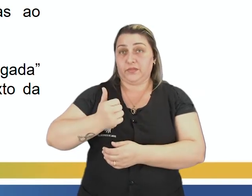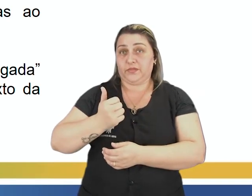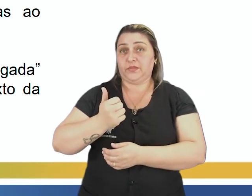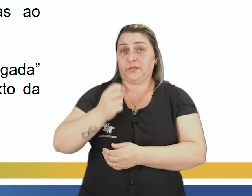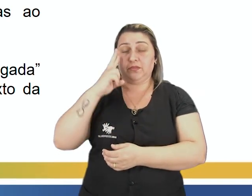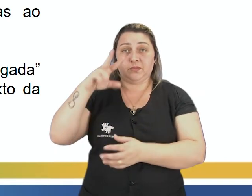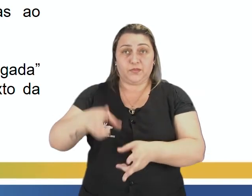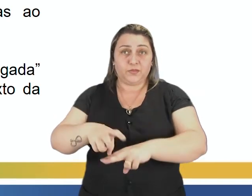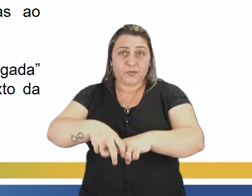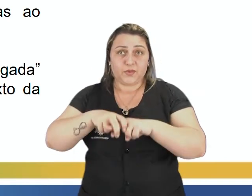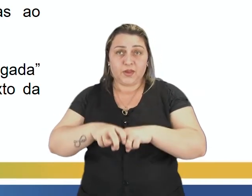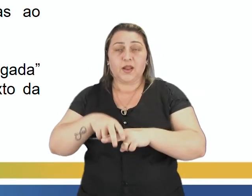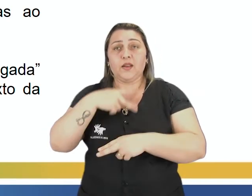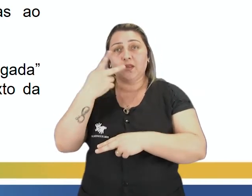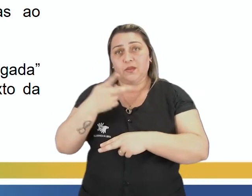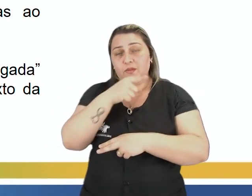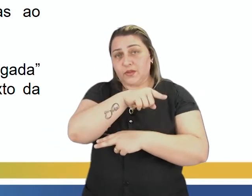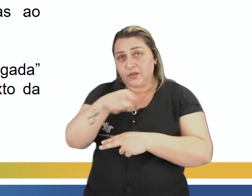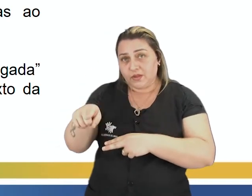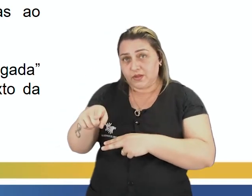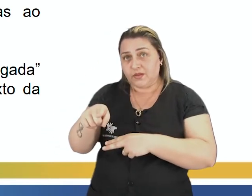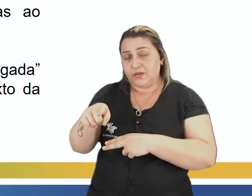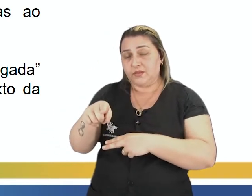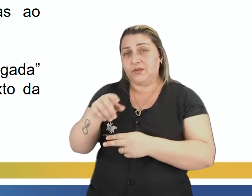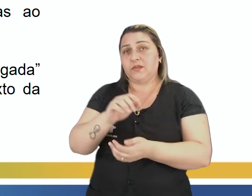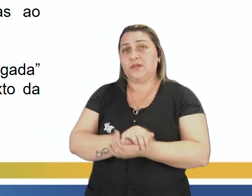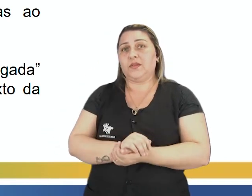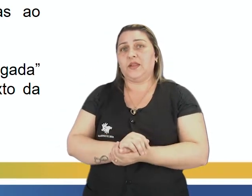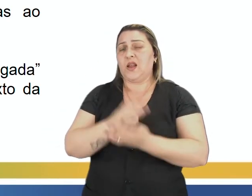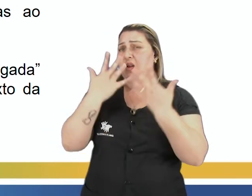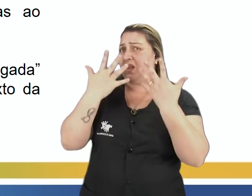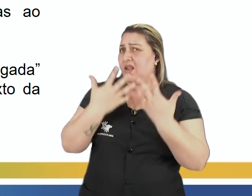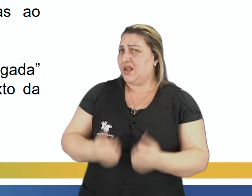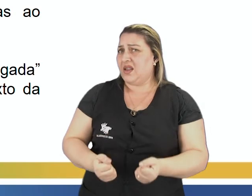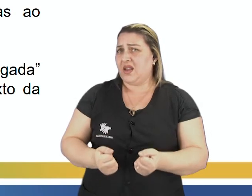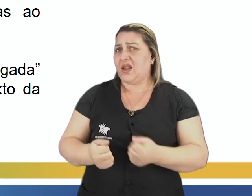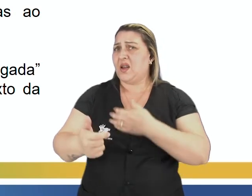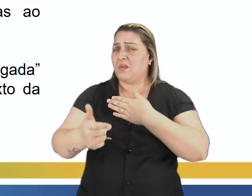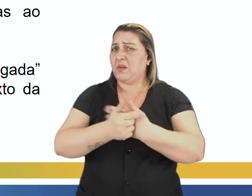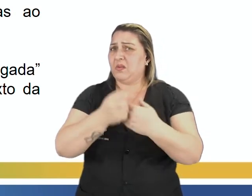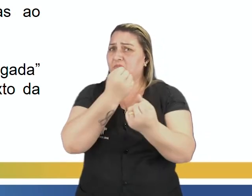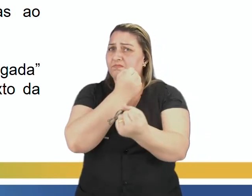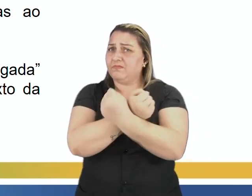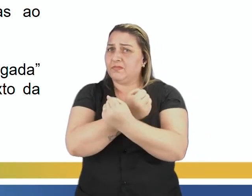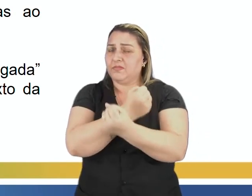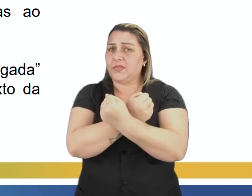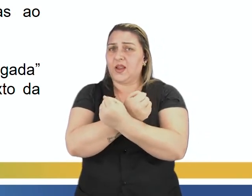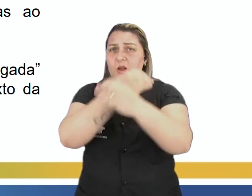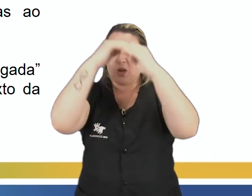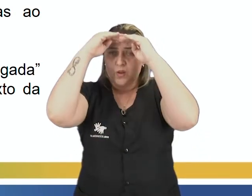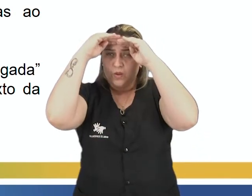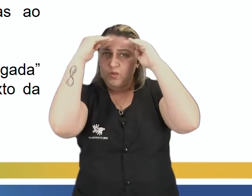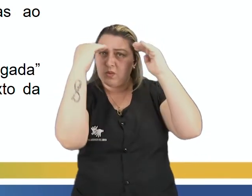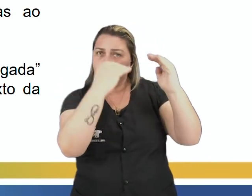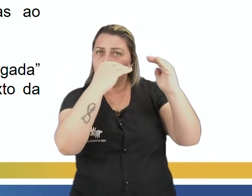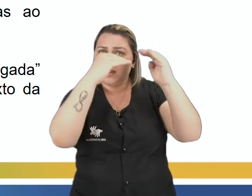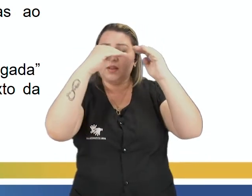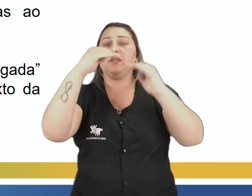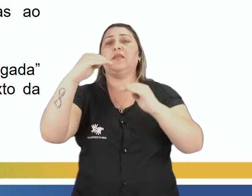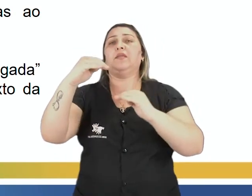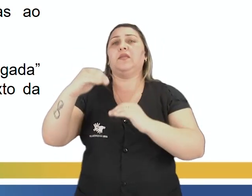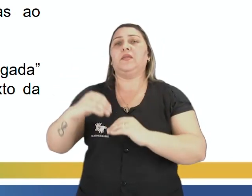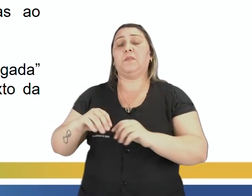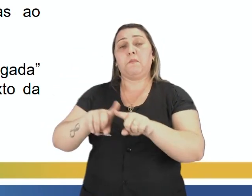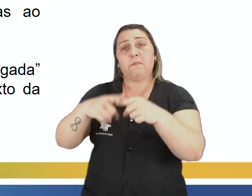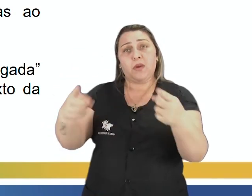coisa, portanto, é dizer-vos a vós mesmos: não aceitarei mais o papel de escravo. Não obedecerei às ordens como